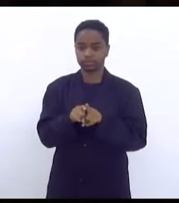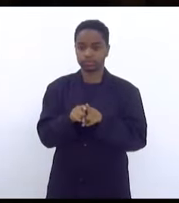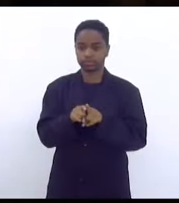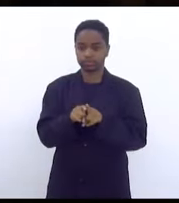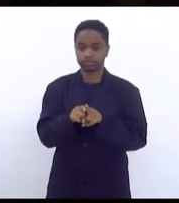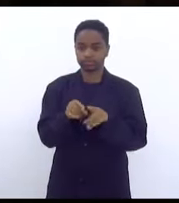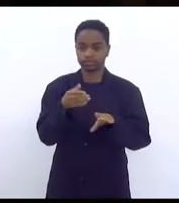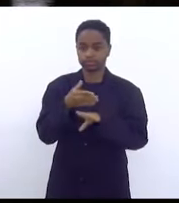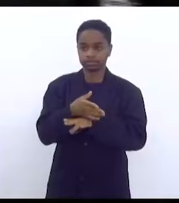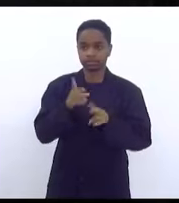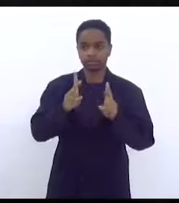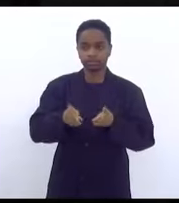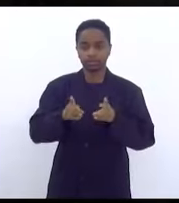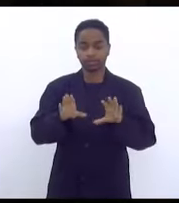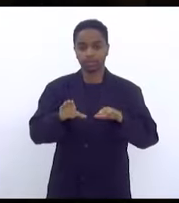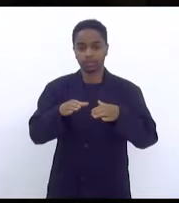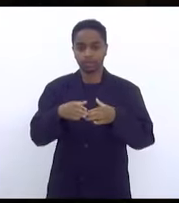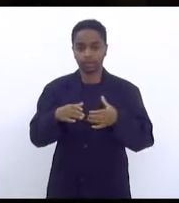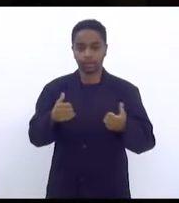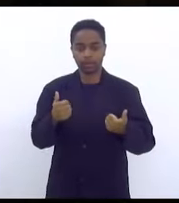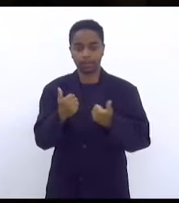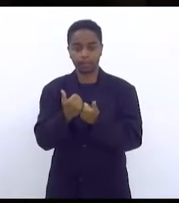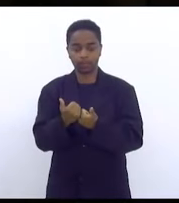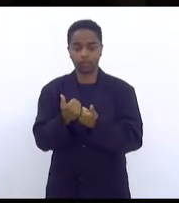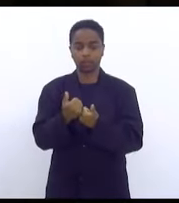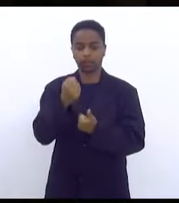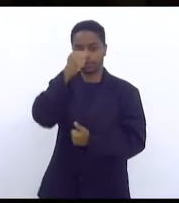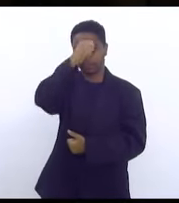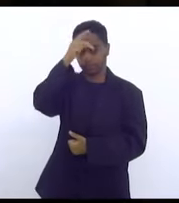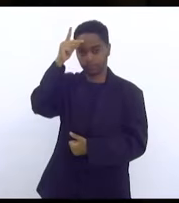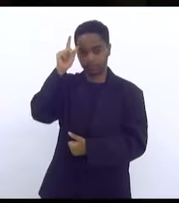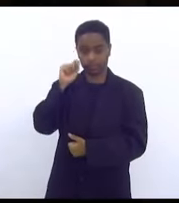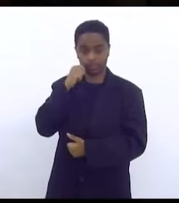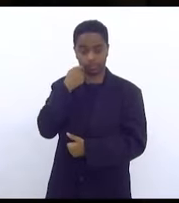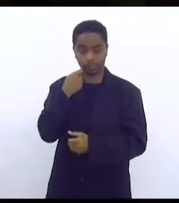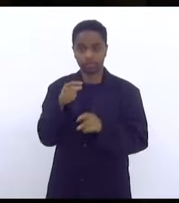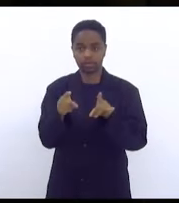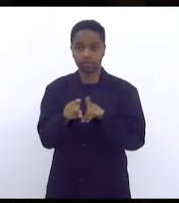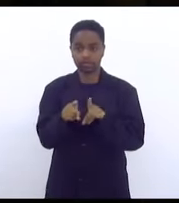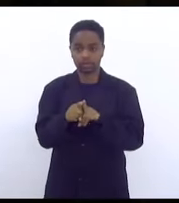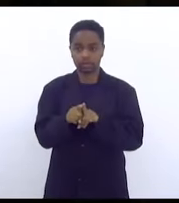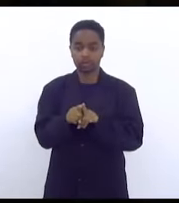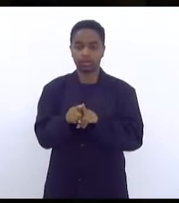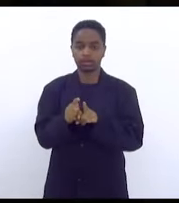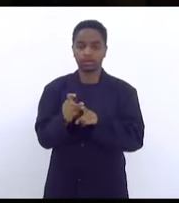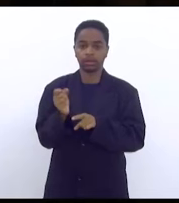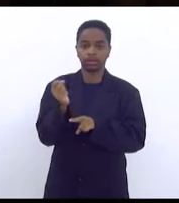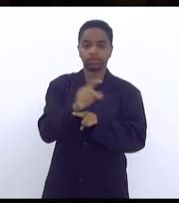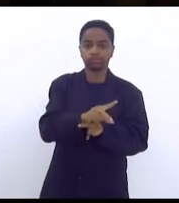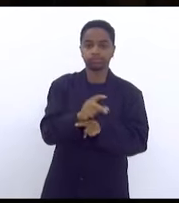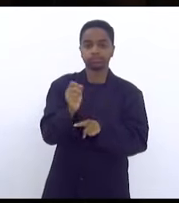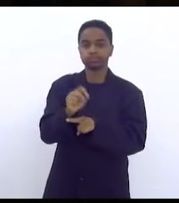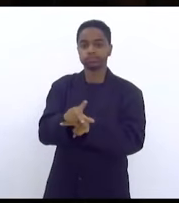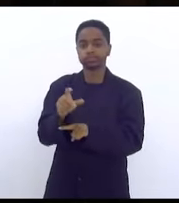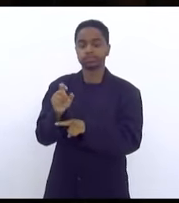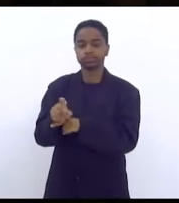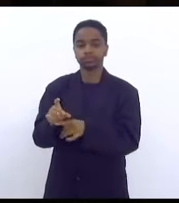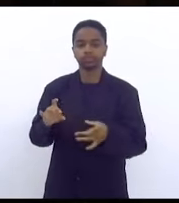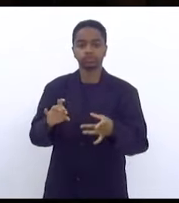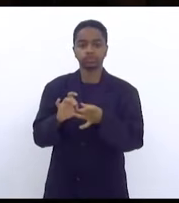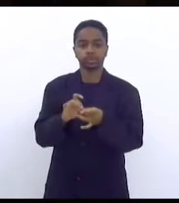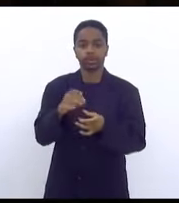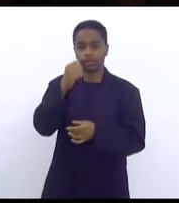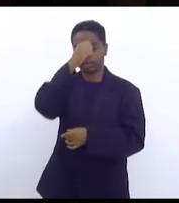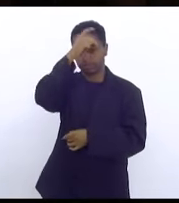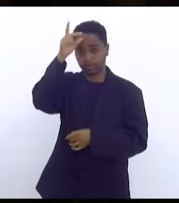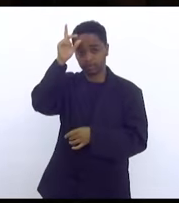da mesma curriola do prefeito Eduardo Paes e ali estão compondo essa prefeitura, mas não